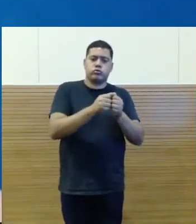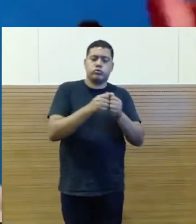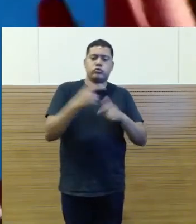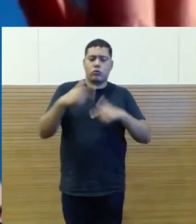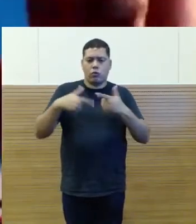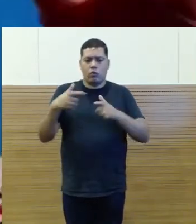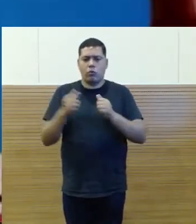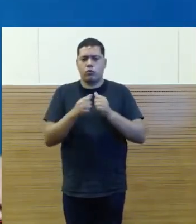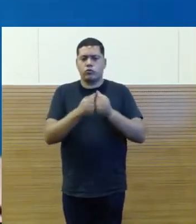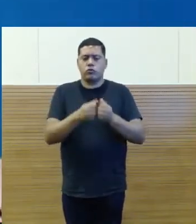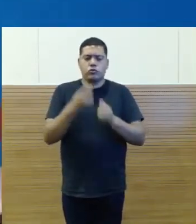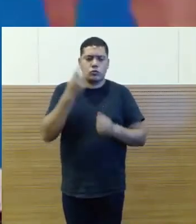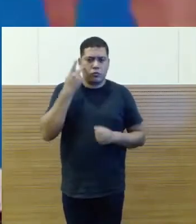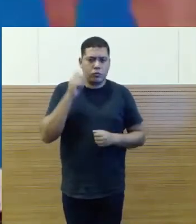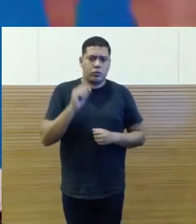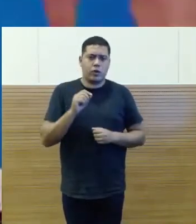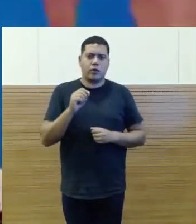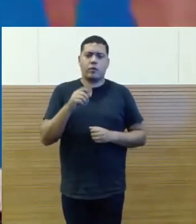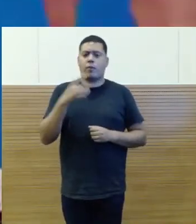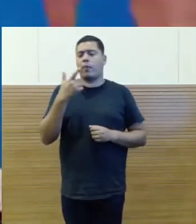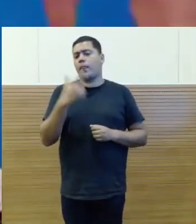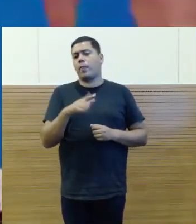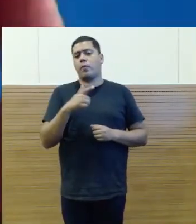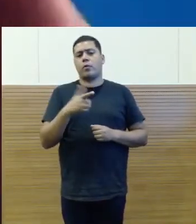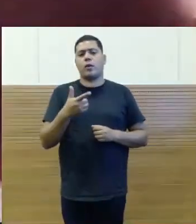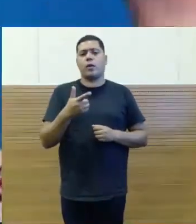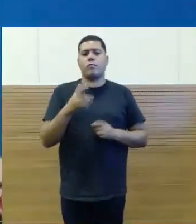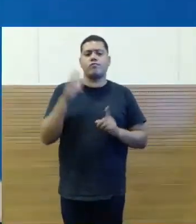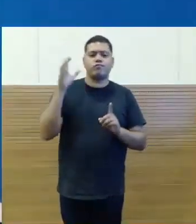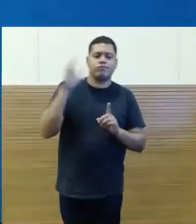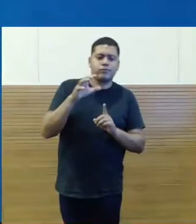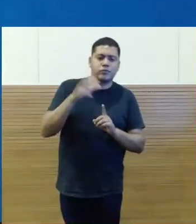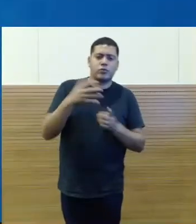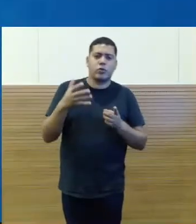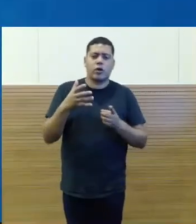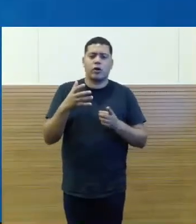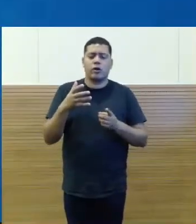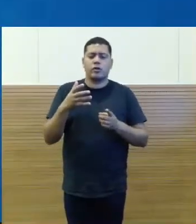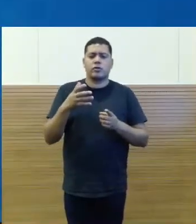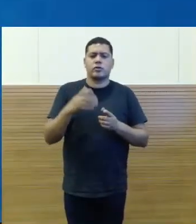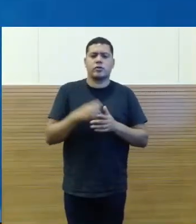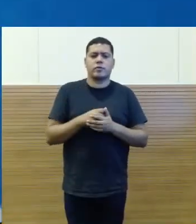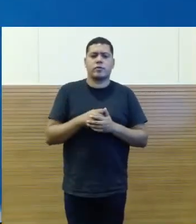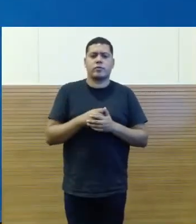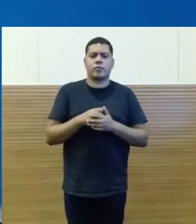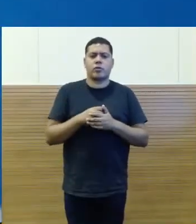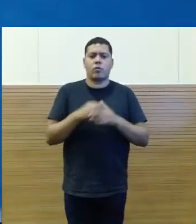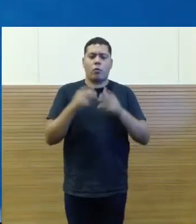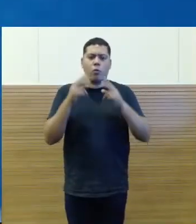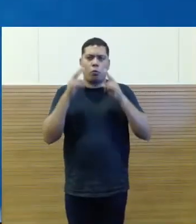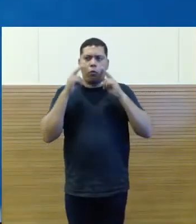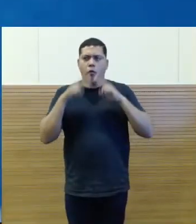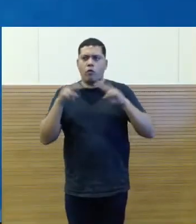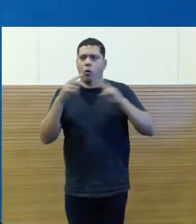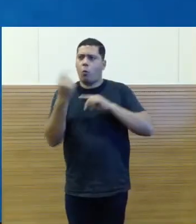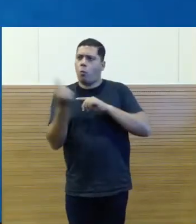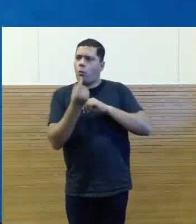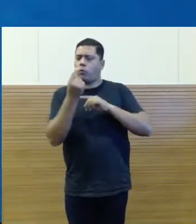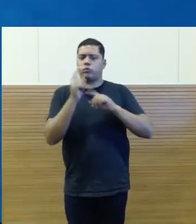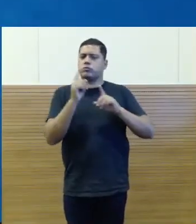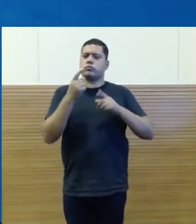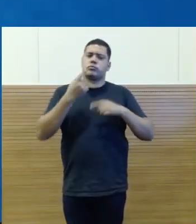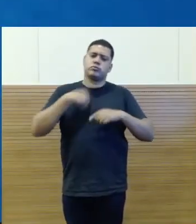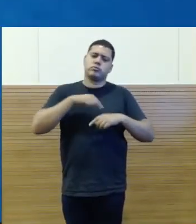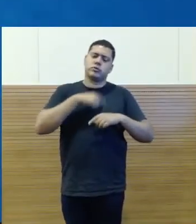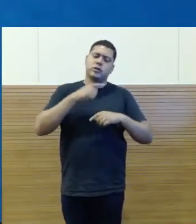que não tenhamos a influência de uma visão única, para que tenhamos visões abertas